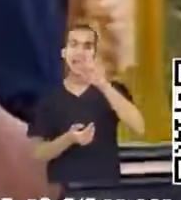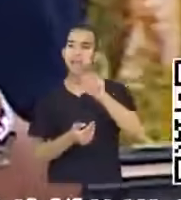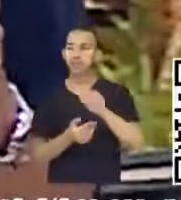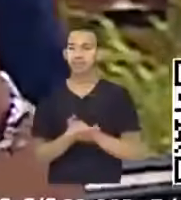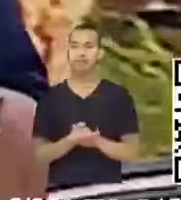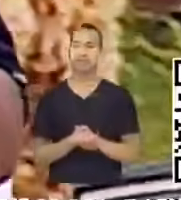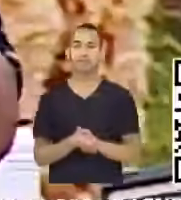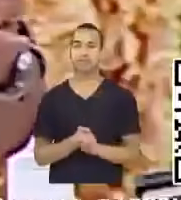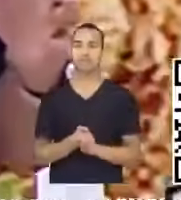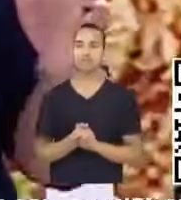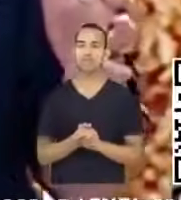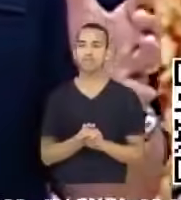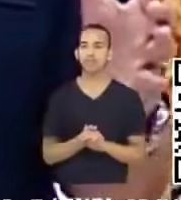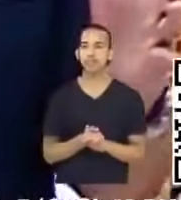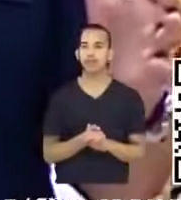bom então